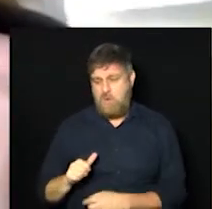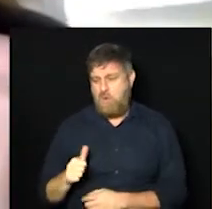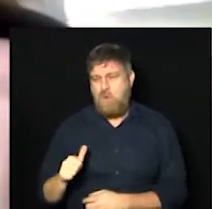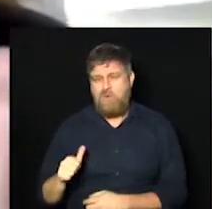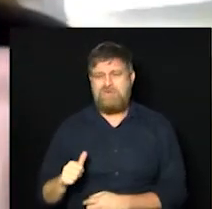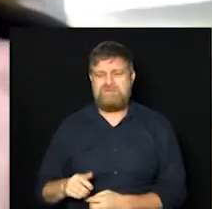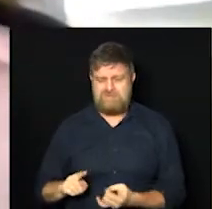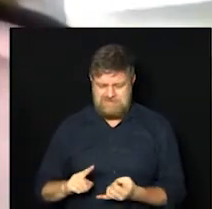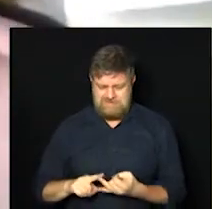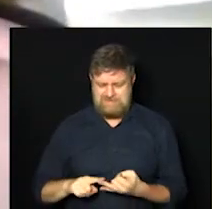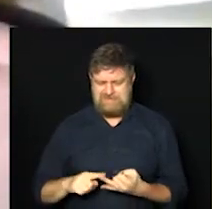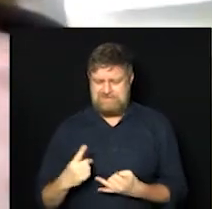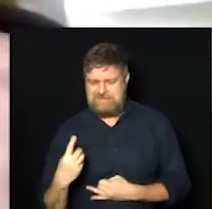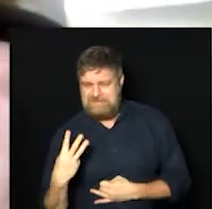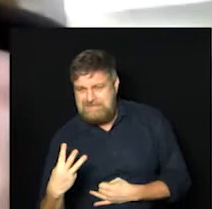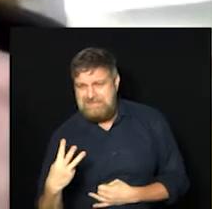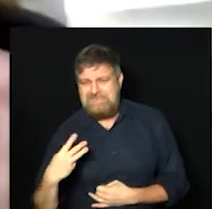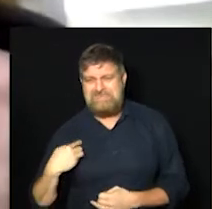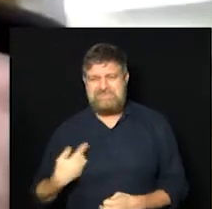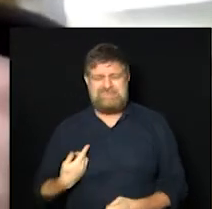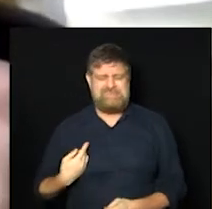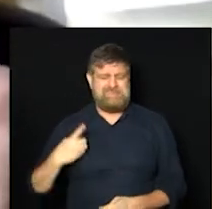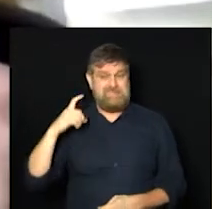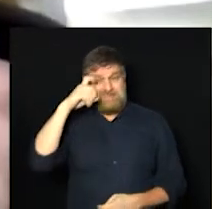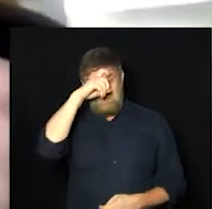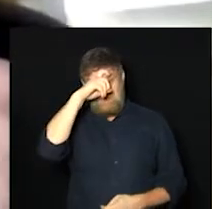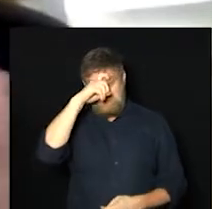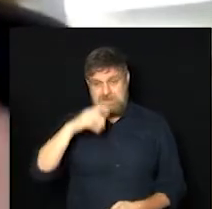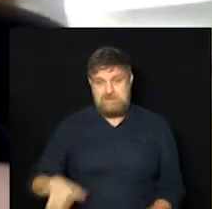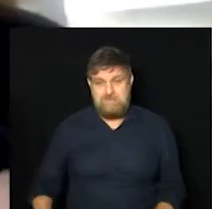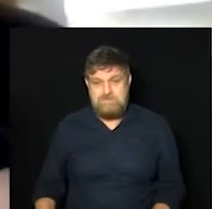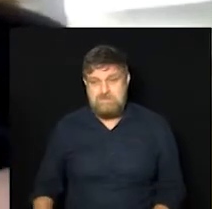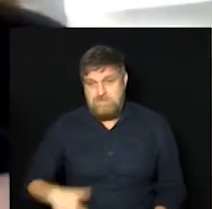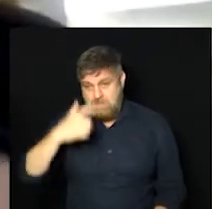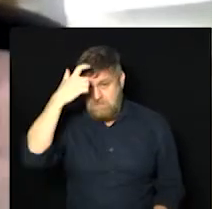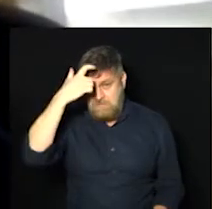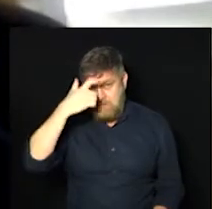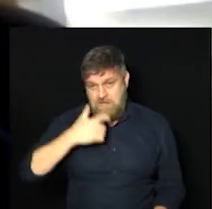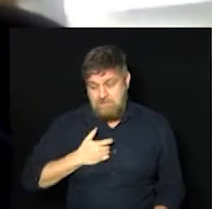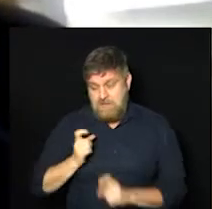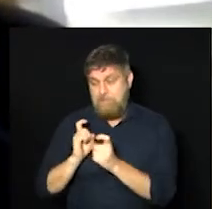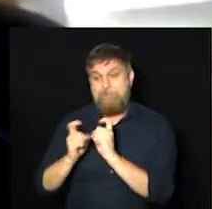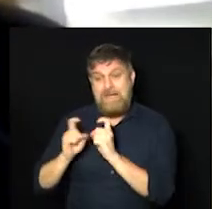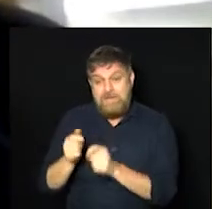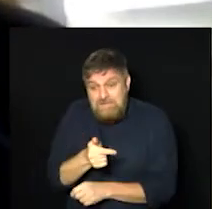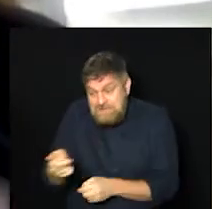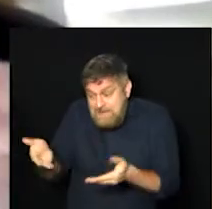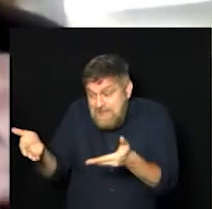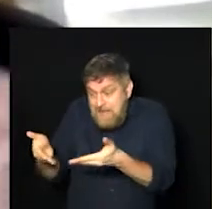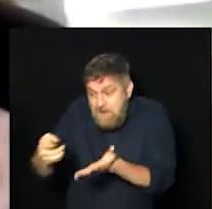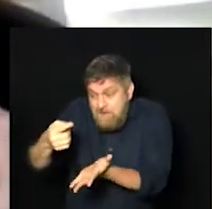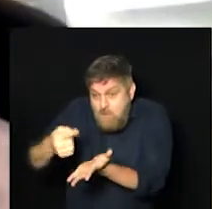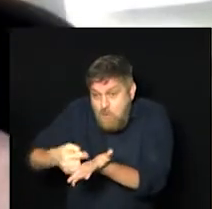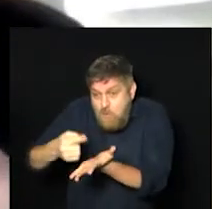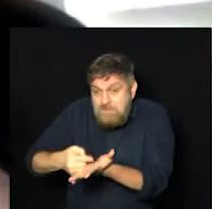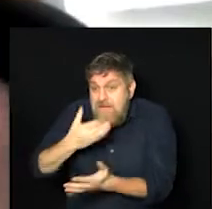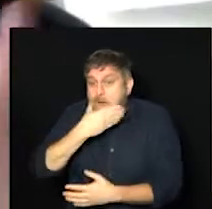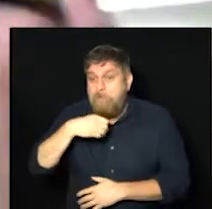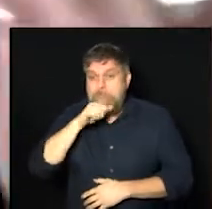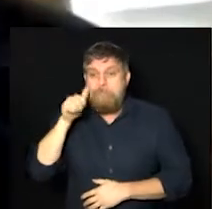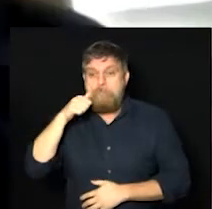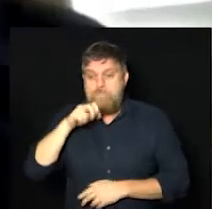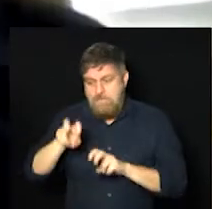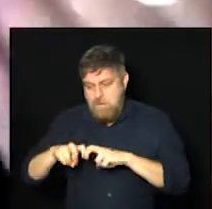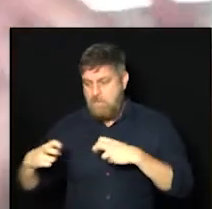é uma questão opinativa de cada um. Tá. Eu vou ter uma reunião essa semana, vou marcar com os pais e